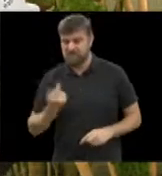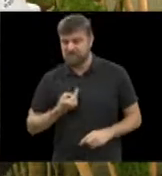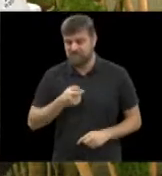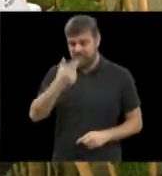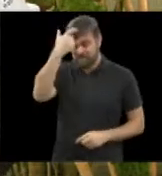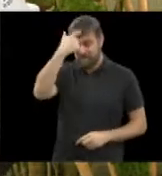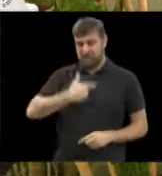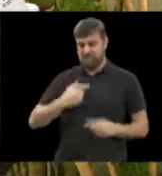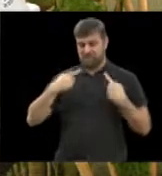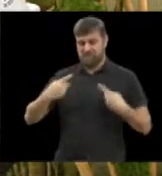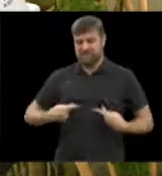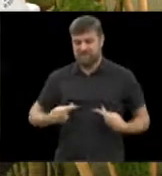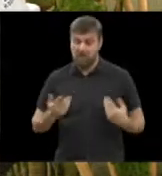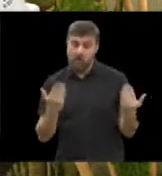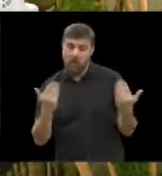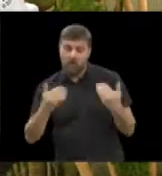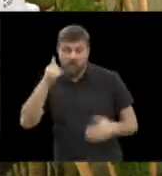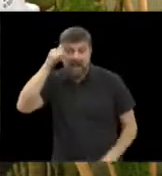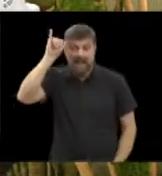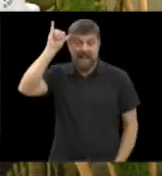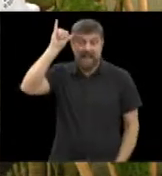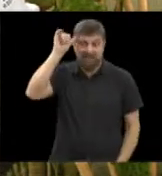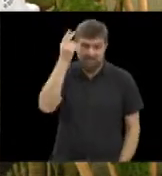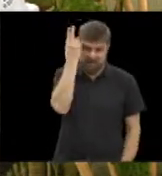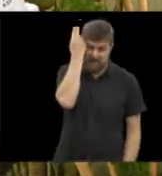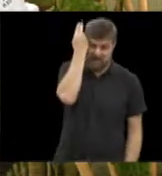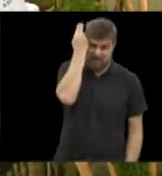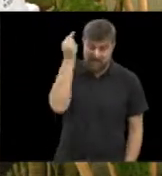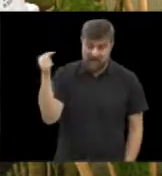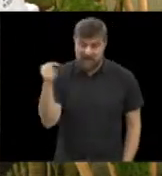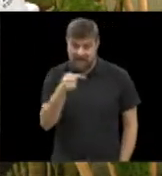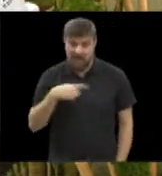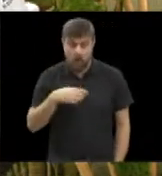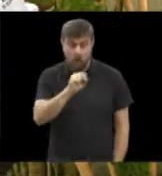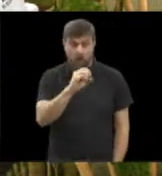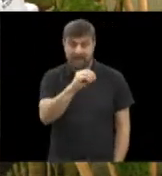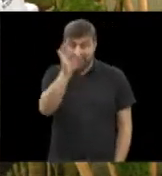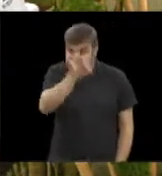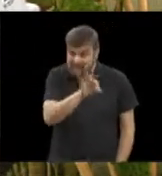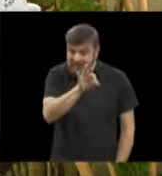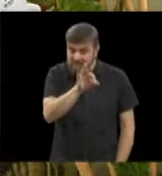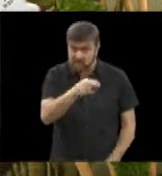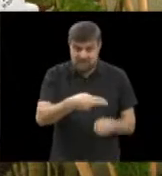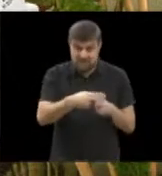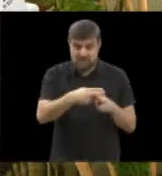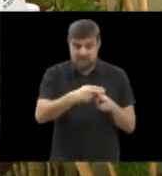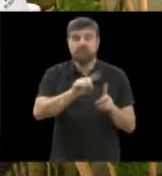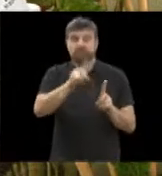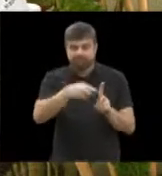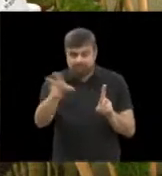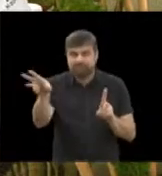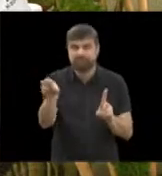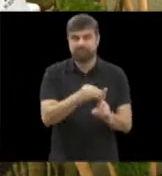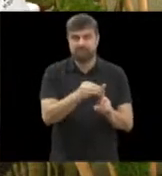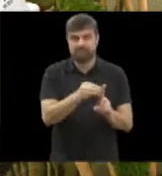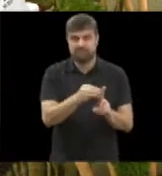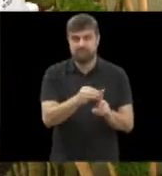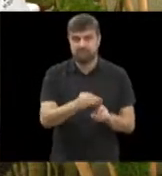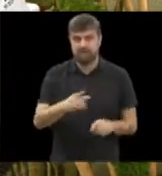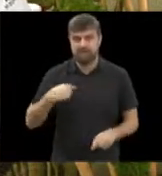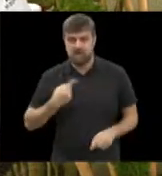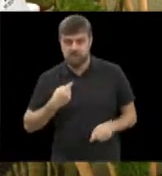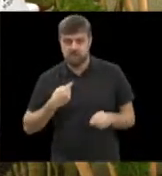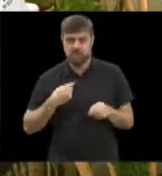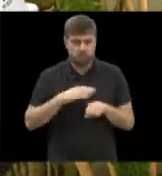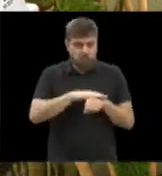humano é bem menor que a vaca e o cavalo, por exemplo, que é 80% de sucesso. A gente acaba convivendo com o pessoal que